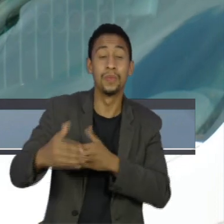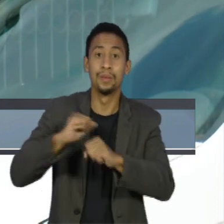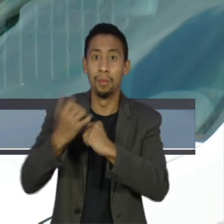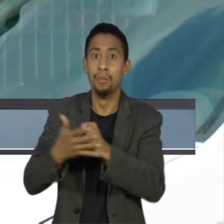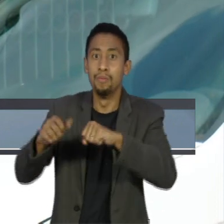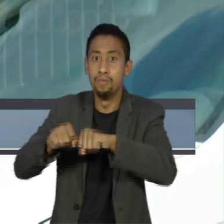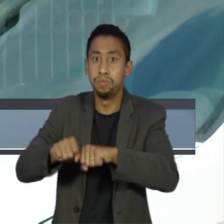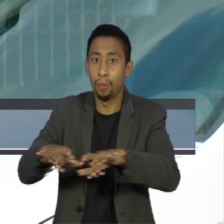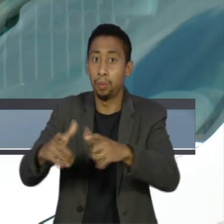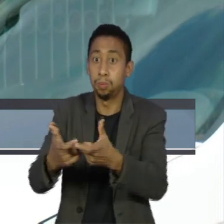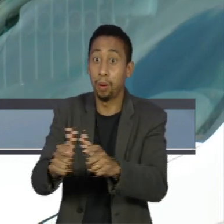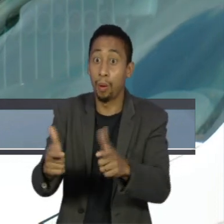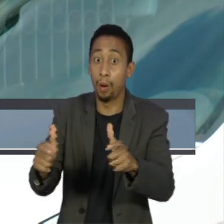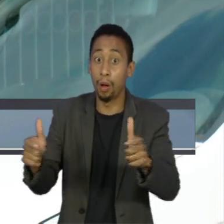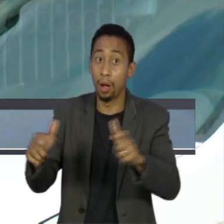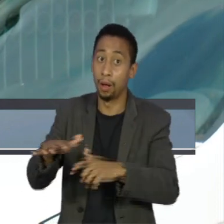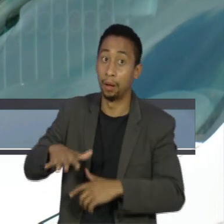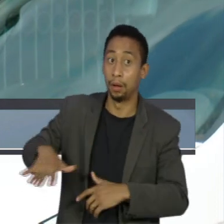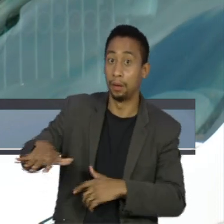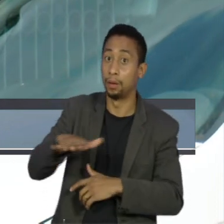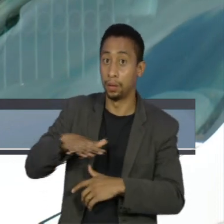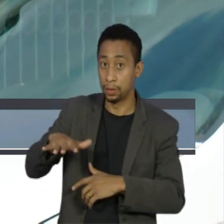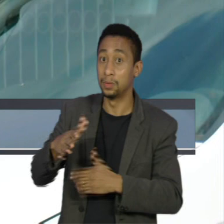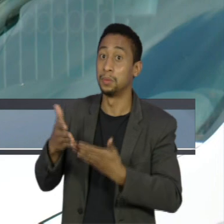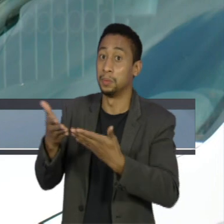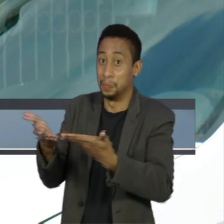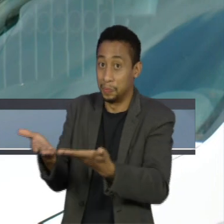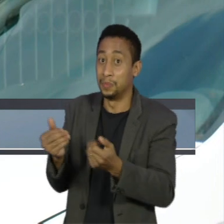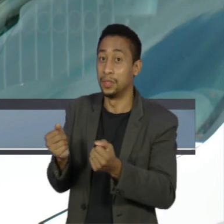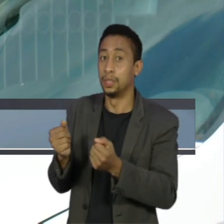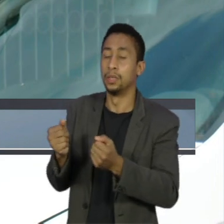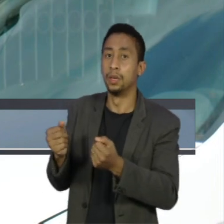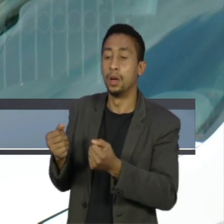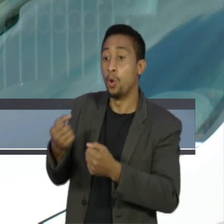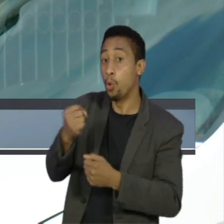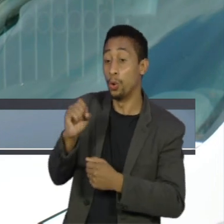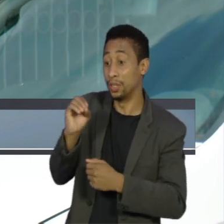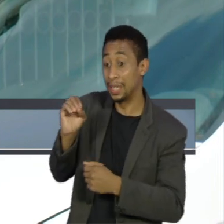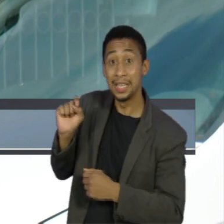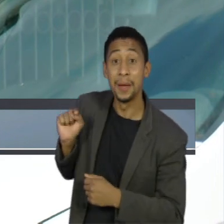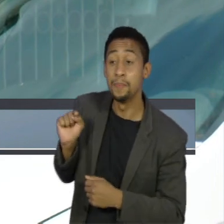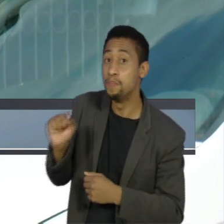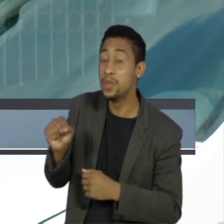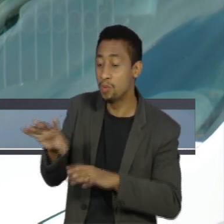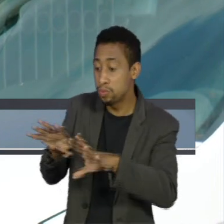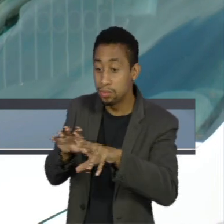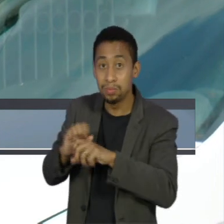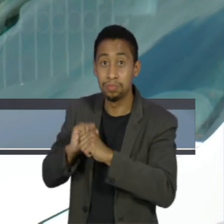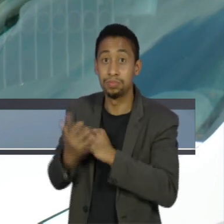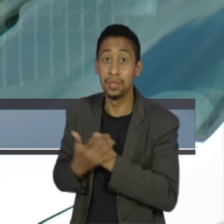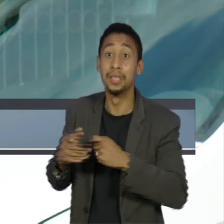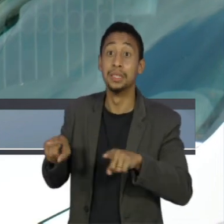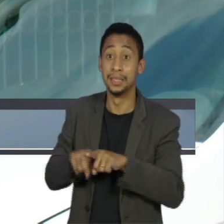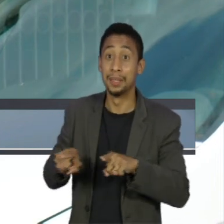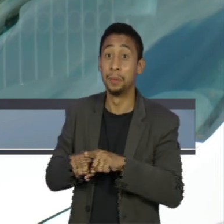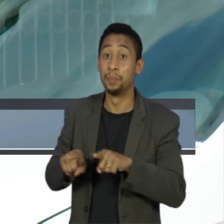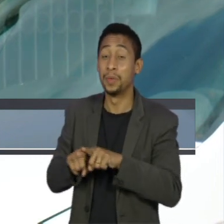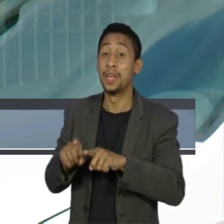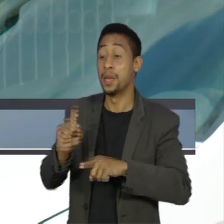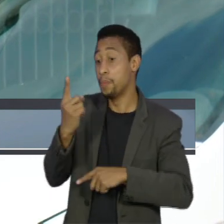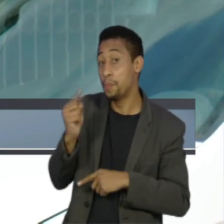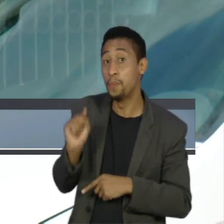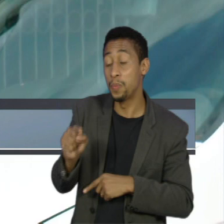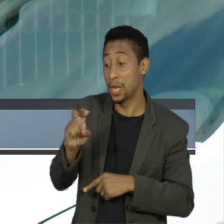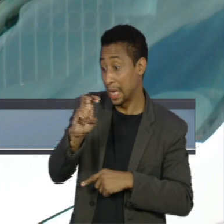Covid-19 aumentaram em Rondônia. O estado se aproxima da marca de 80 mil infectados e já tem mais de 1.500